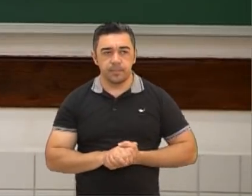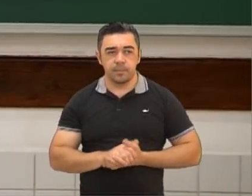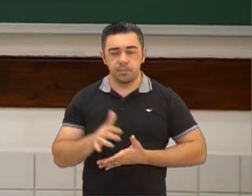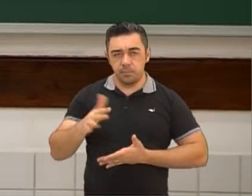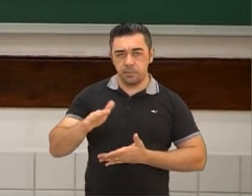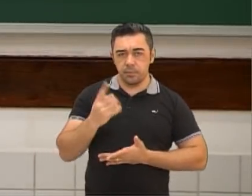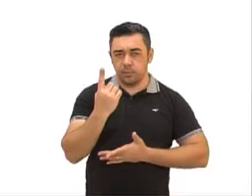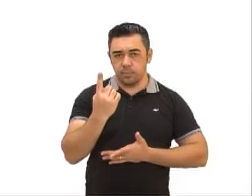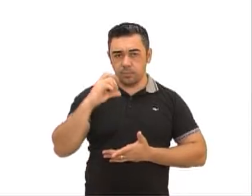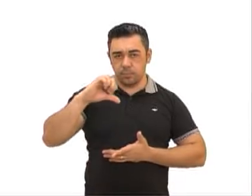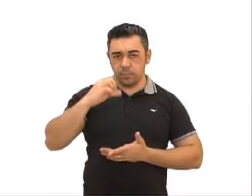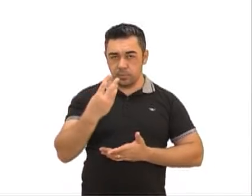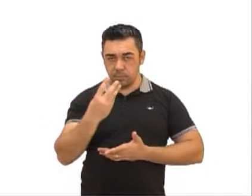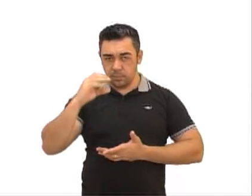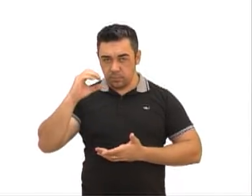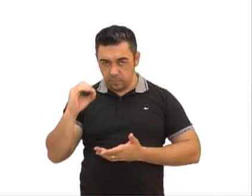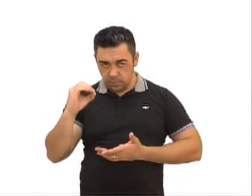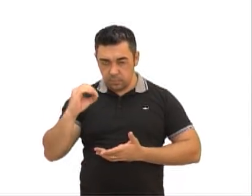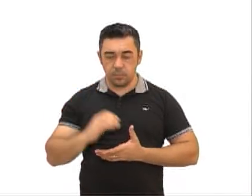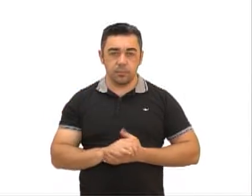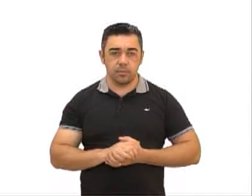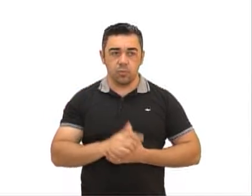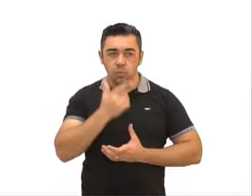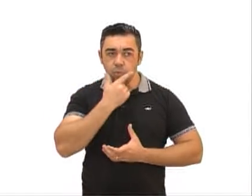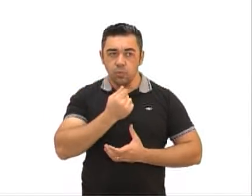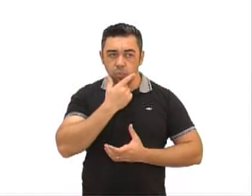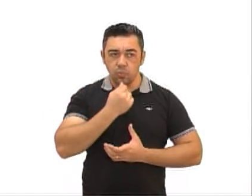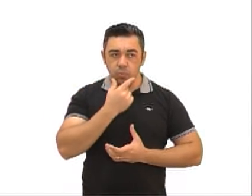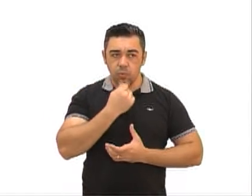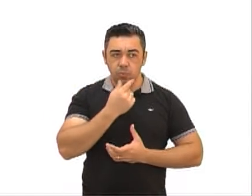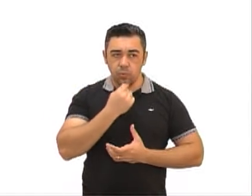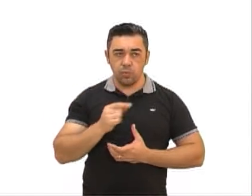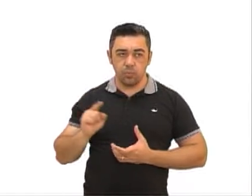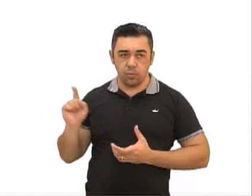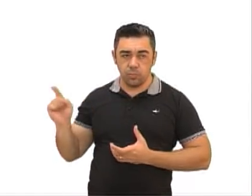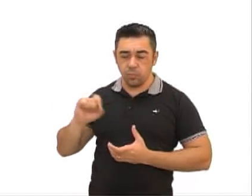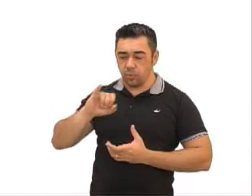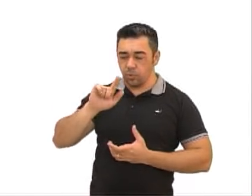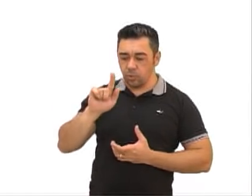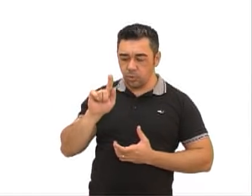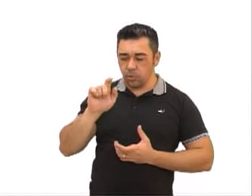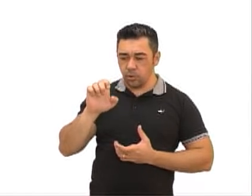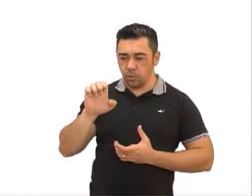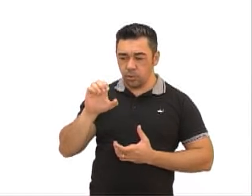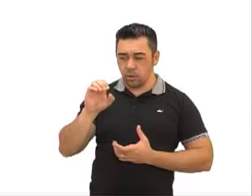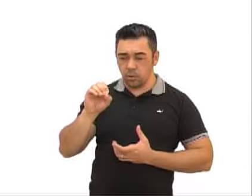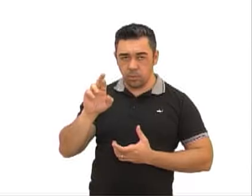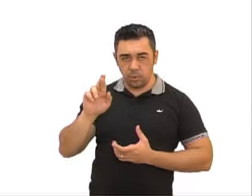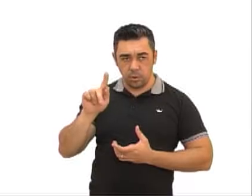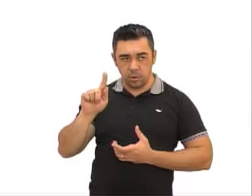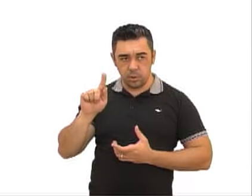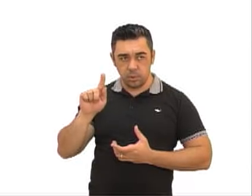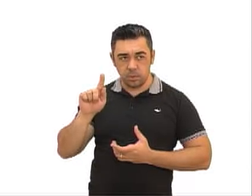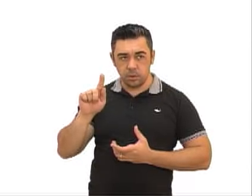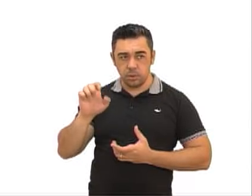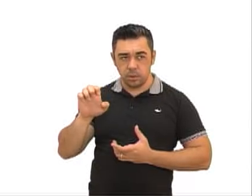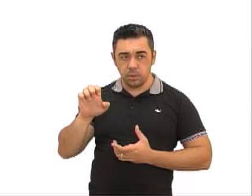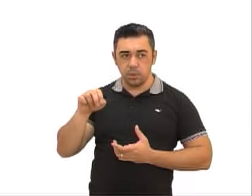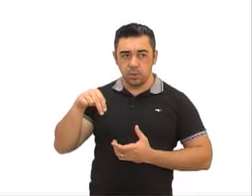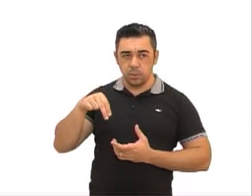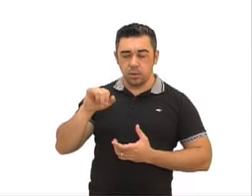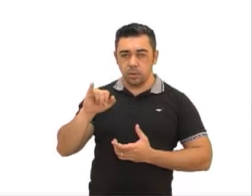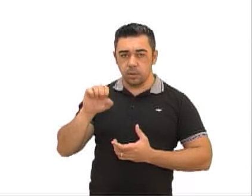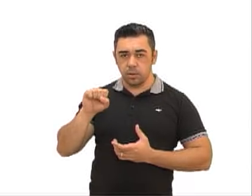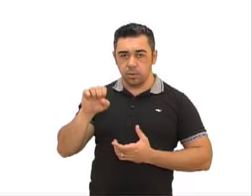meados de 1930, George Nissen, ginasta norte-americano, criou um trampolim